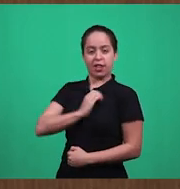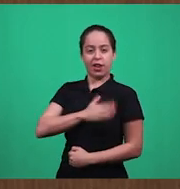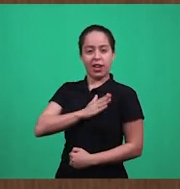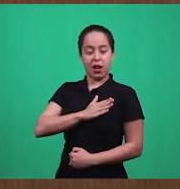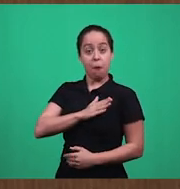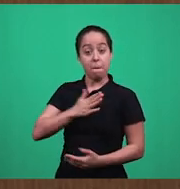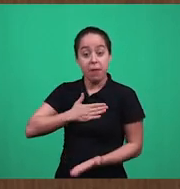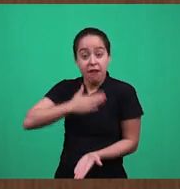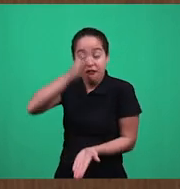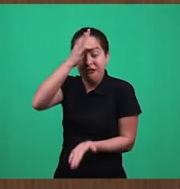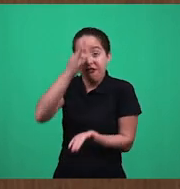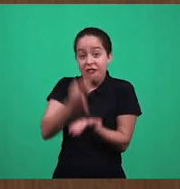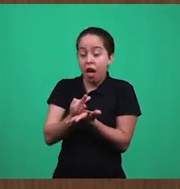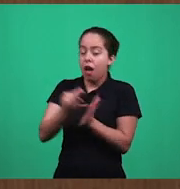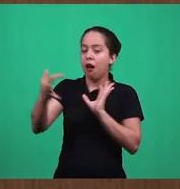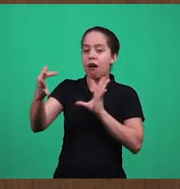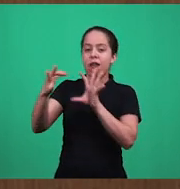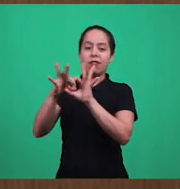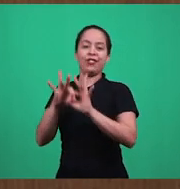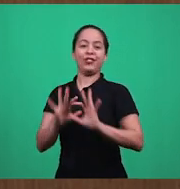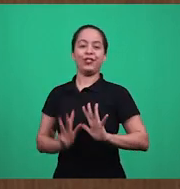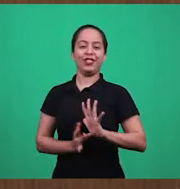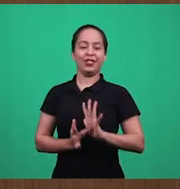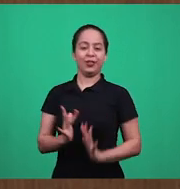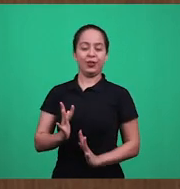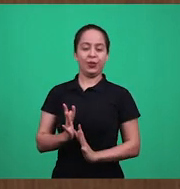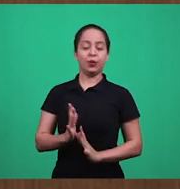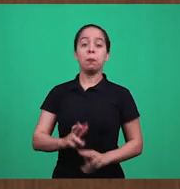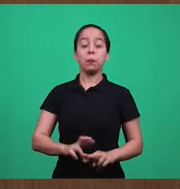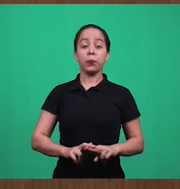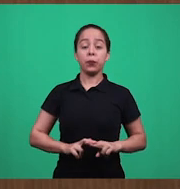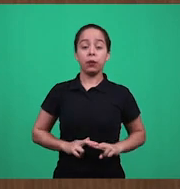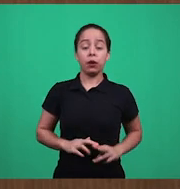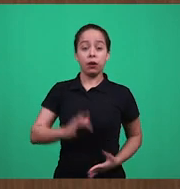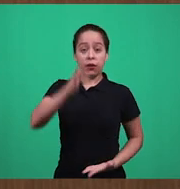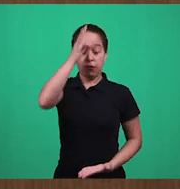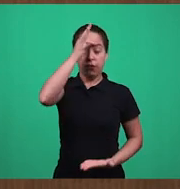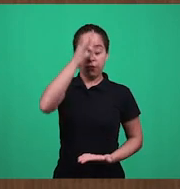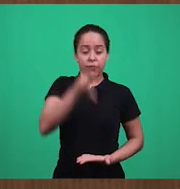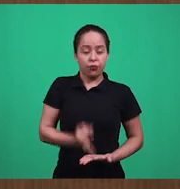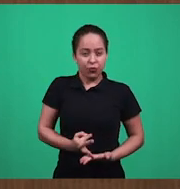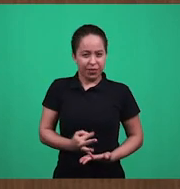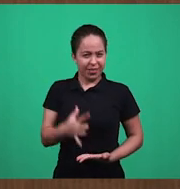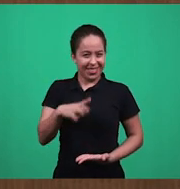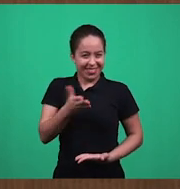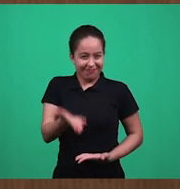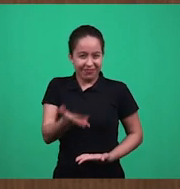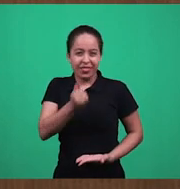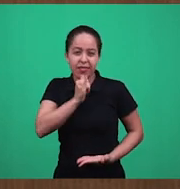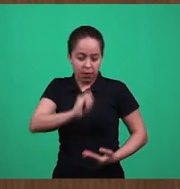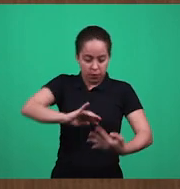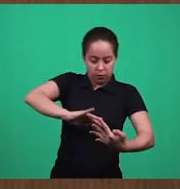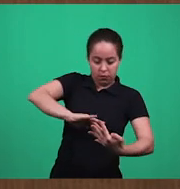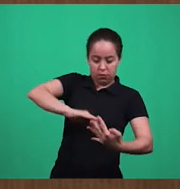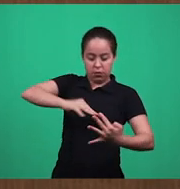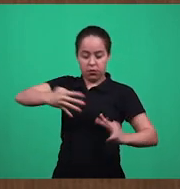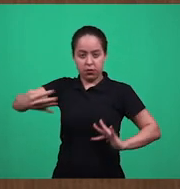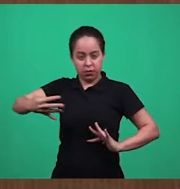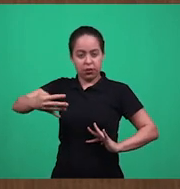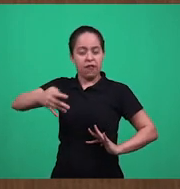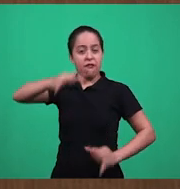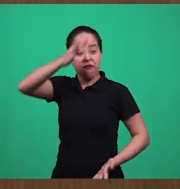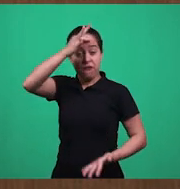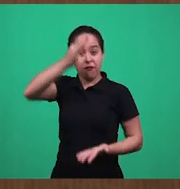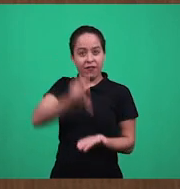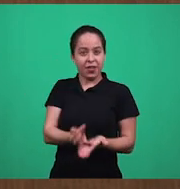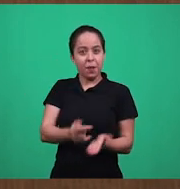Deus. Então uma coisa diferente. Então a aplicação da fé, nesse caso aí, ela passa a ser a